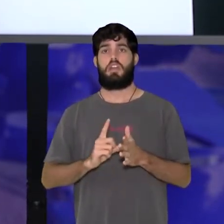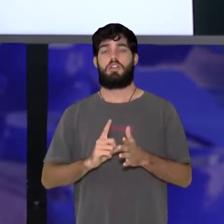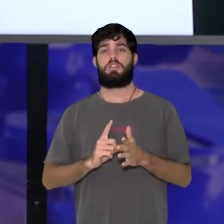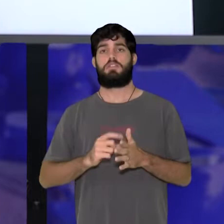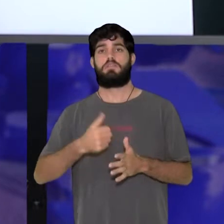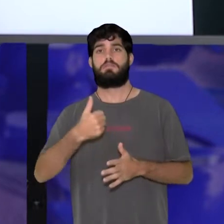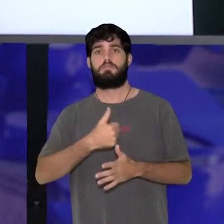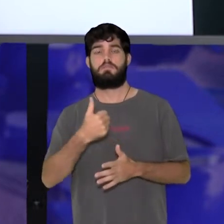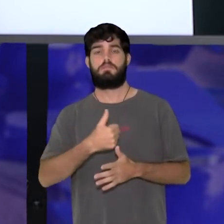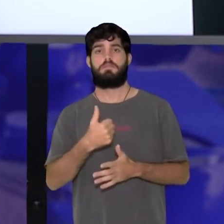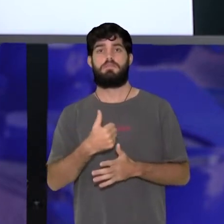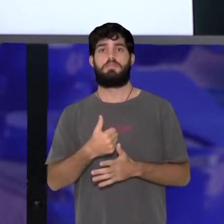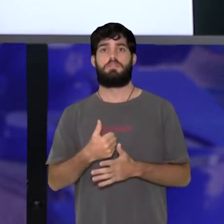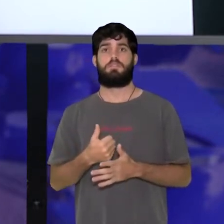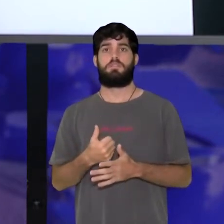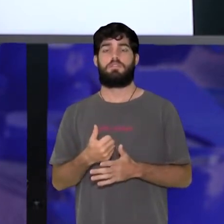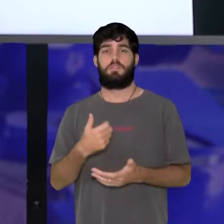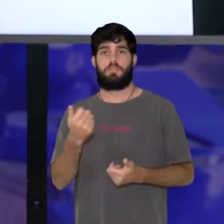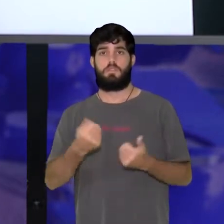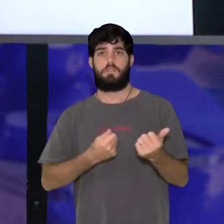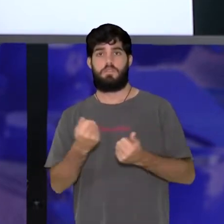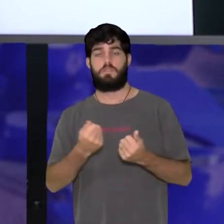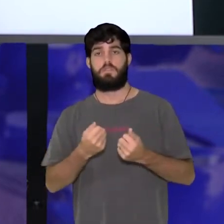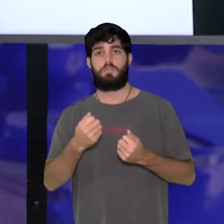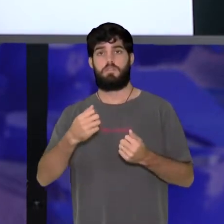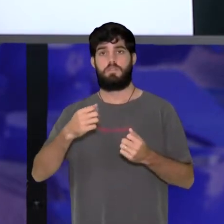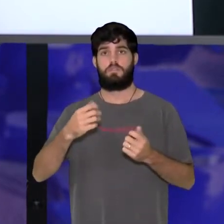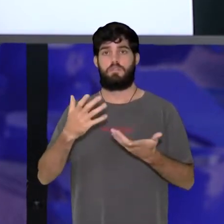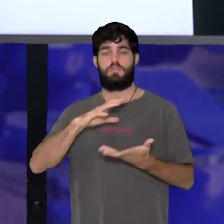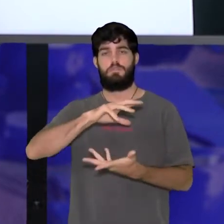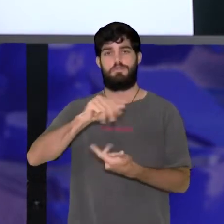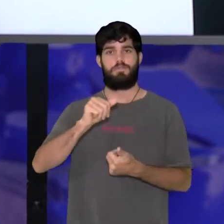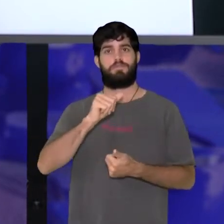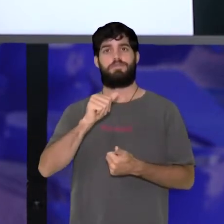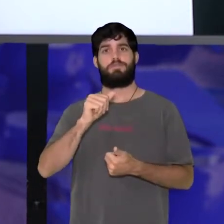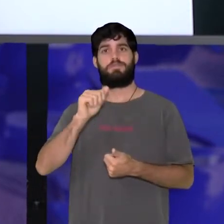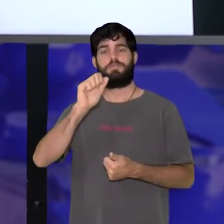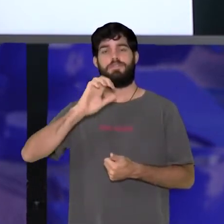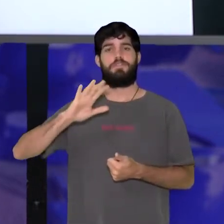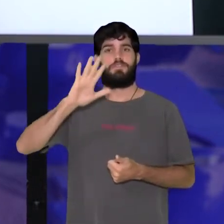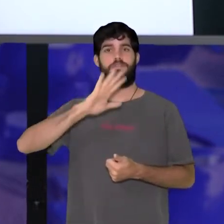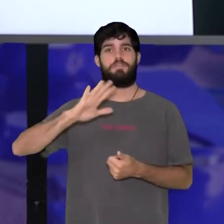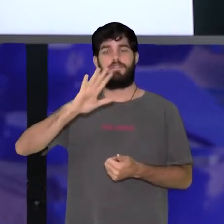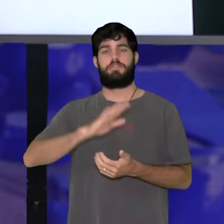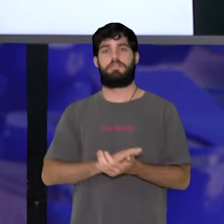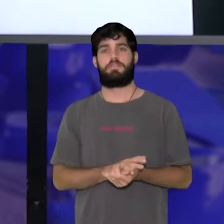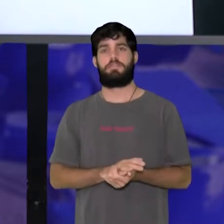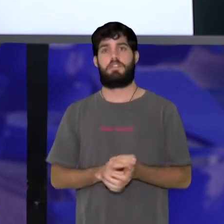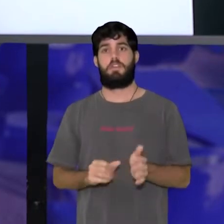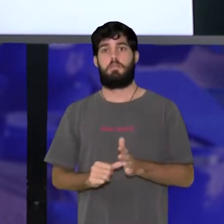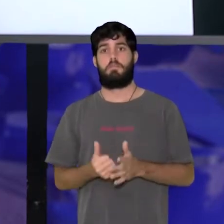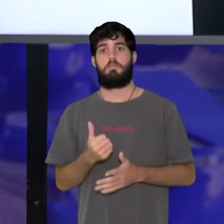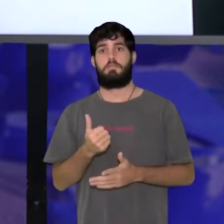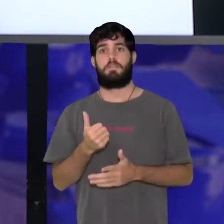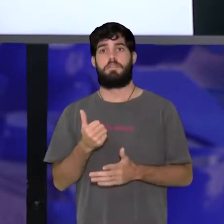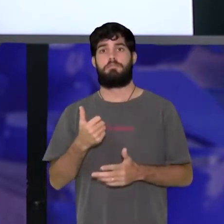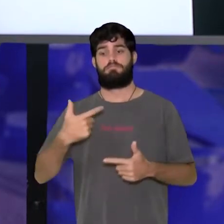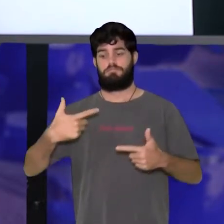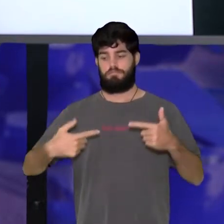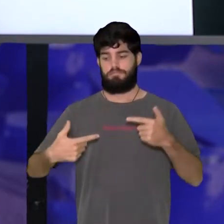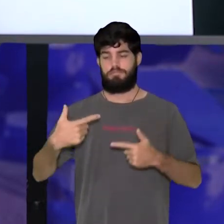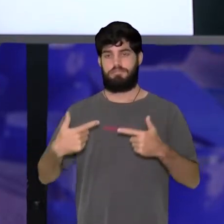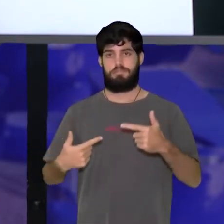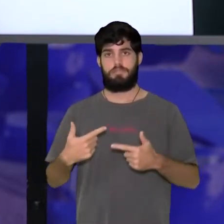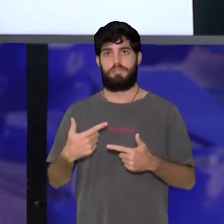Mundial, o controle do mundo estava nas mãos dos europeus. Com a Primeira Guerra, os Estados Unidos